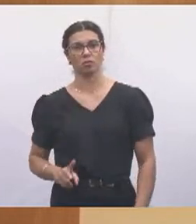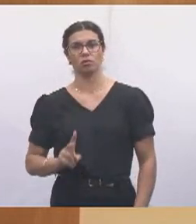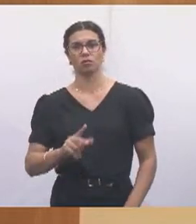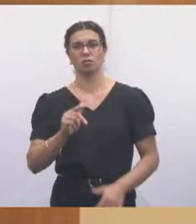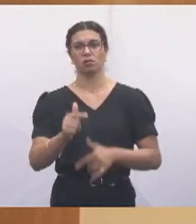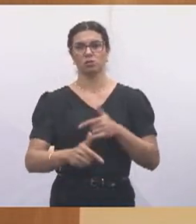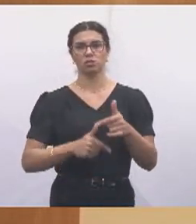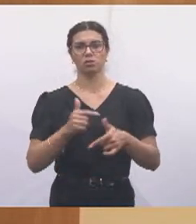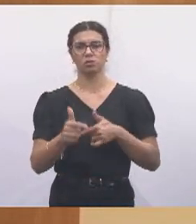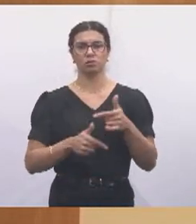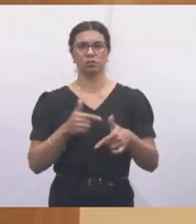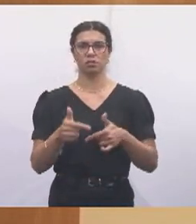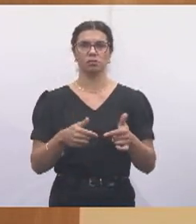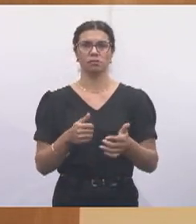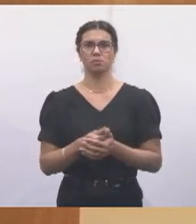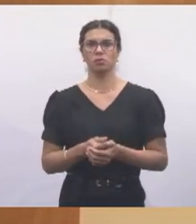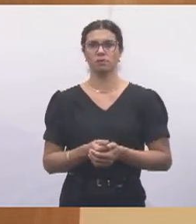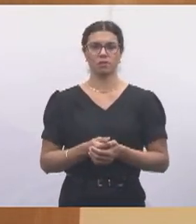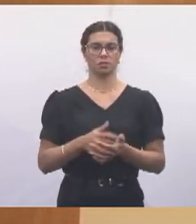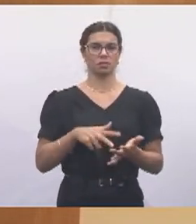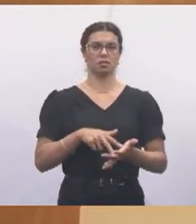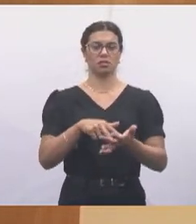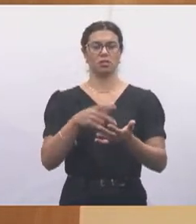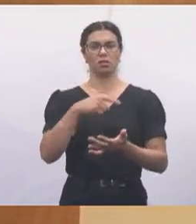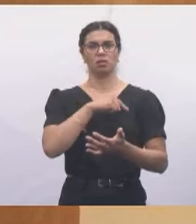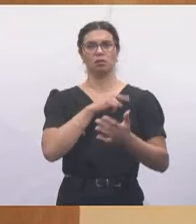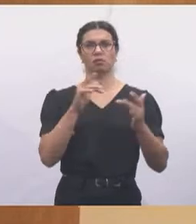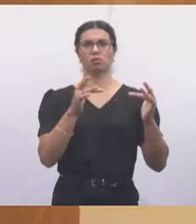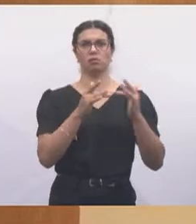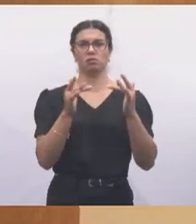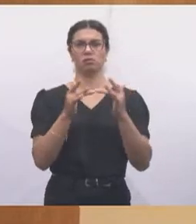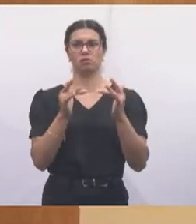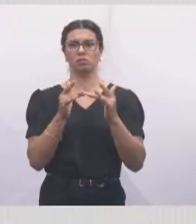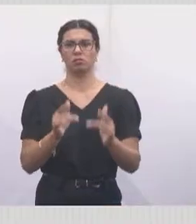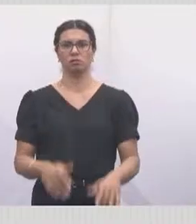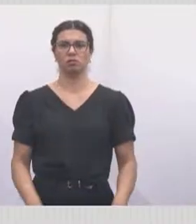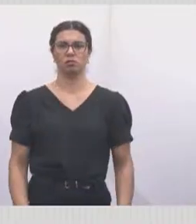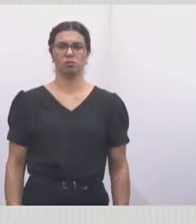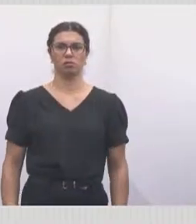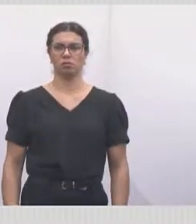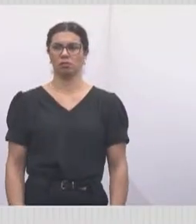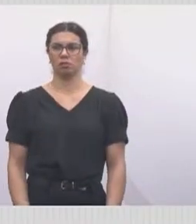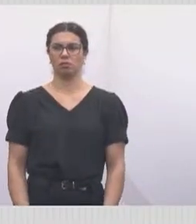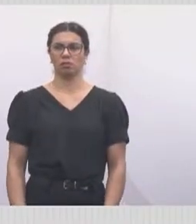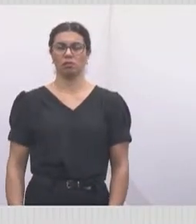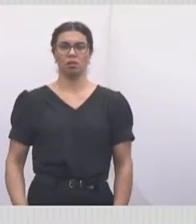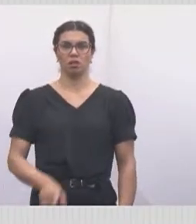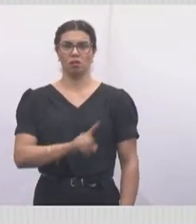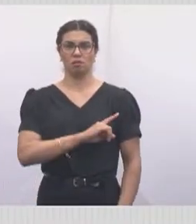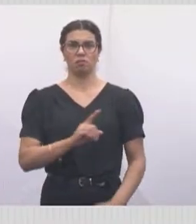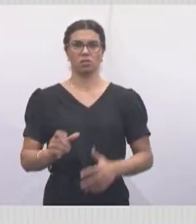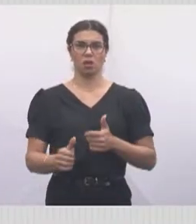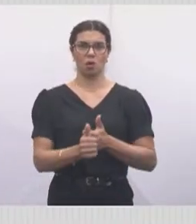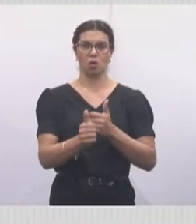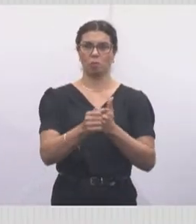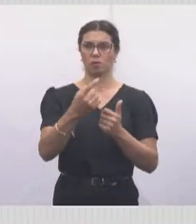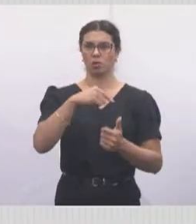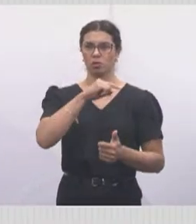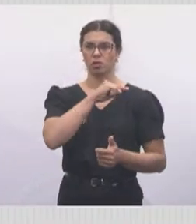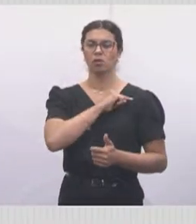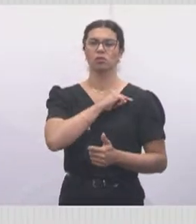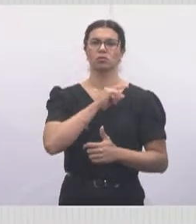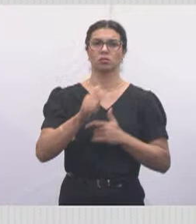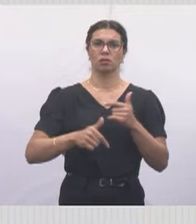trabalhando firme e forte. Os nossos contatos, por favor. aquele que nos acompanha no nosso trabalho, nosso gabinete